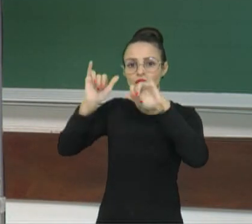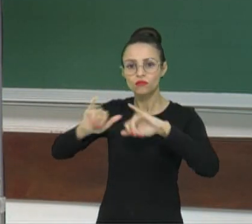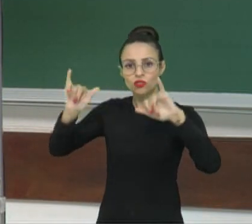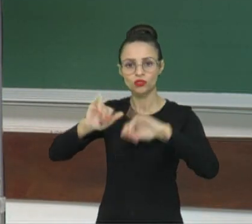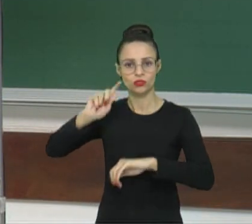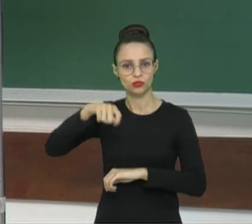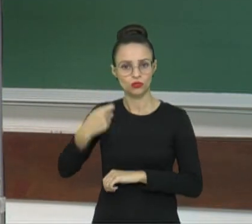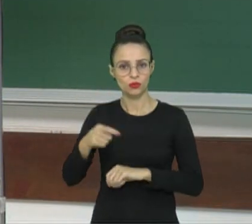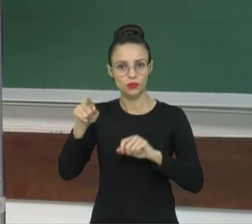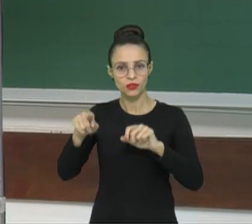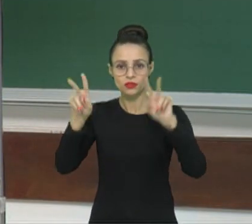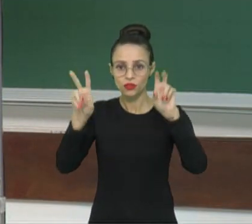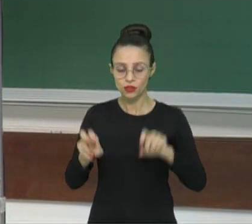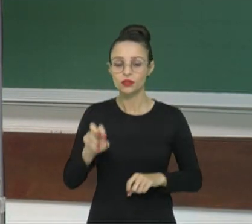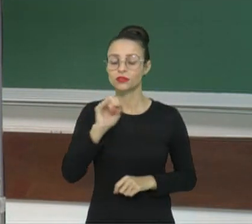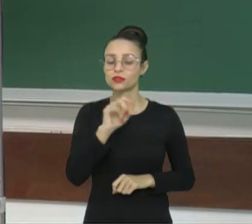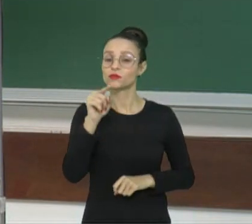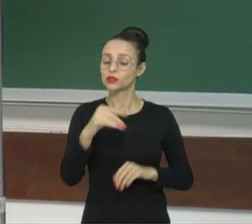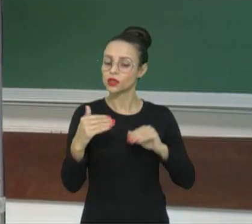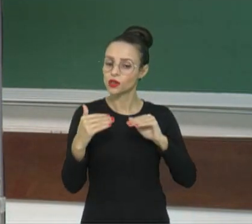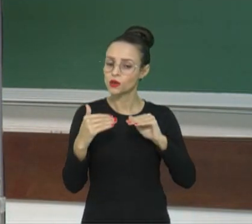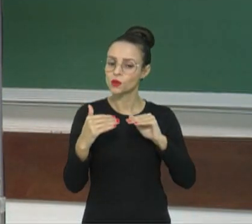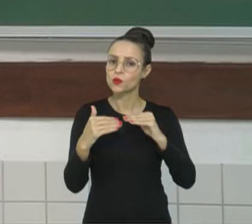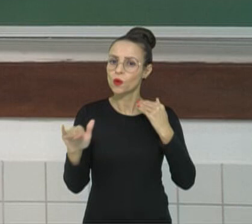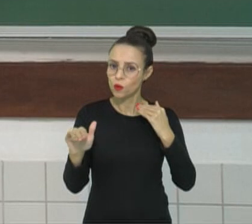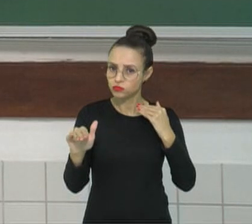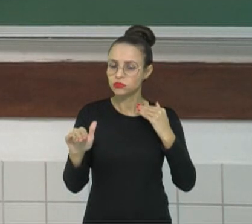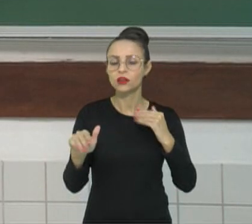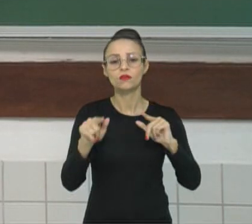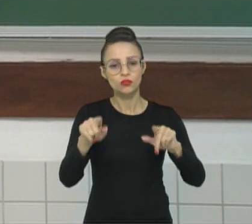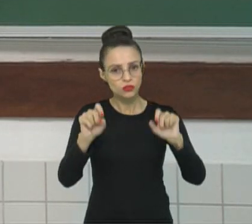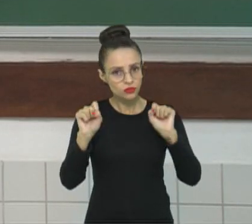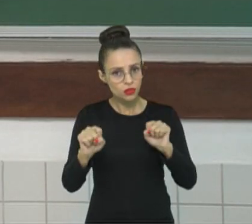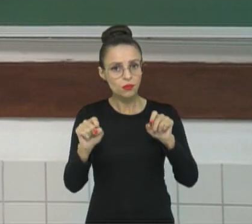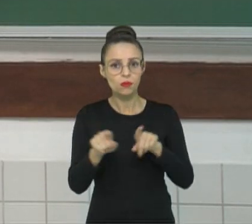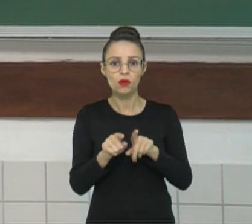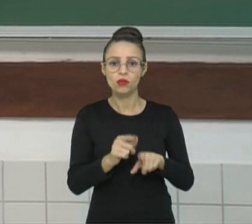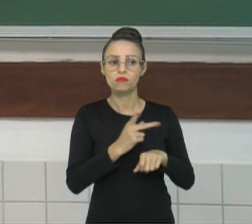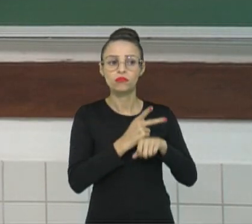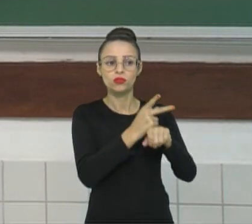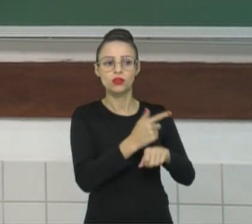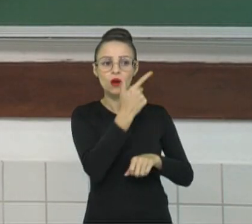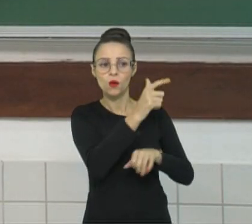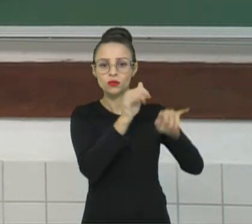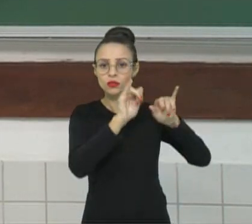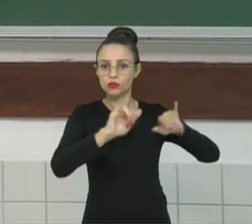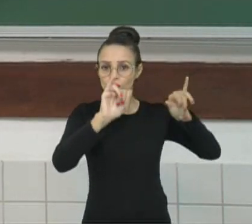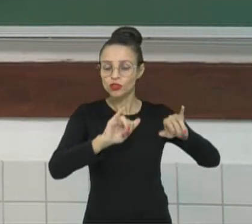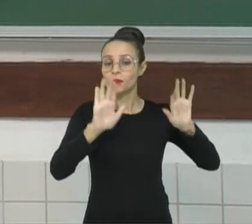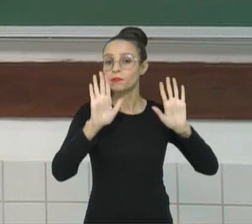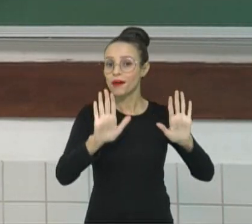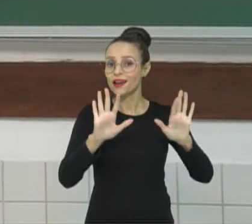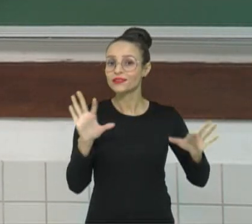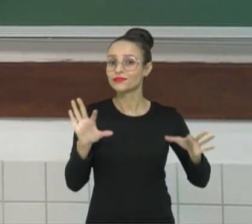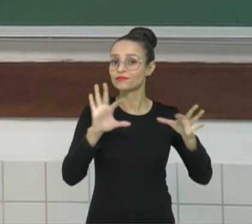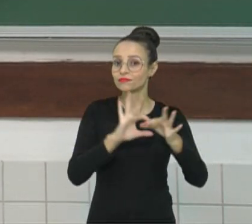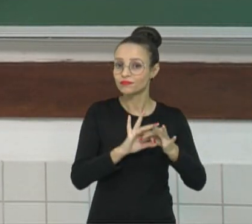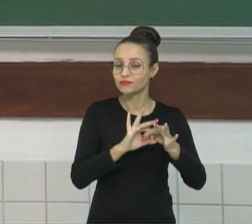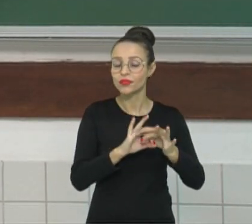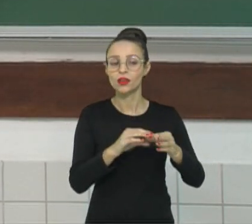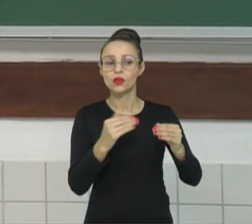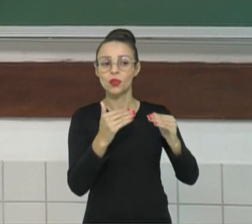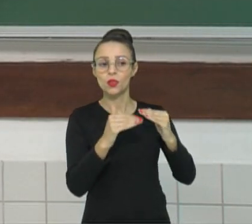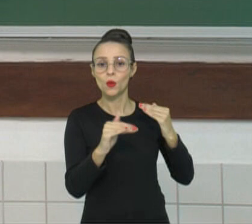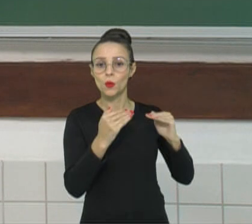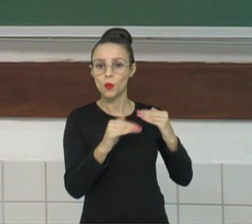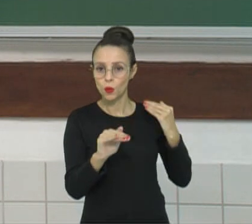respeito do tema. E quando você é contra, você pode ir também em busca de outras notícias, mas daí com um teor de contrário,